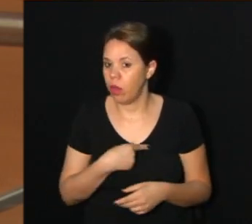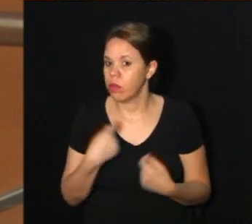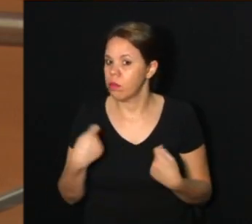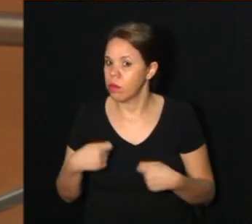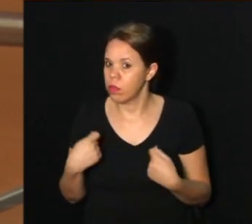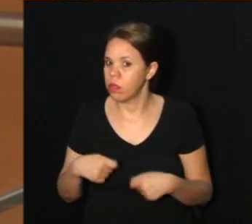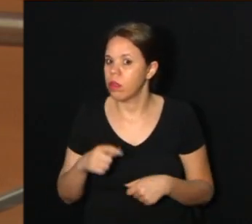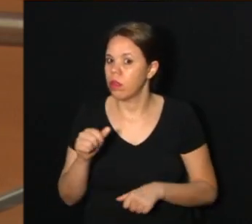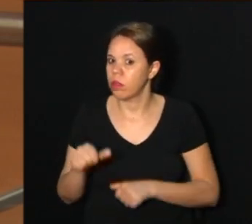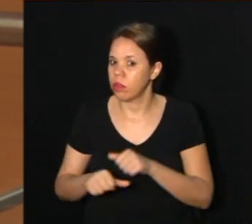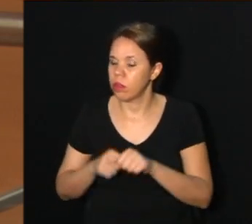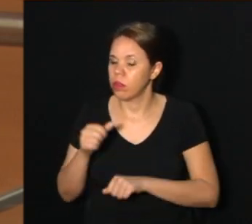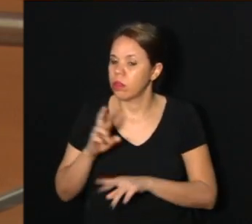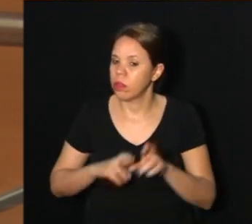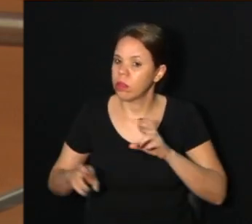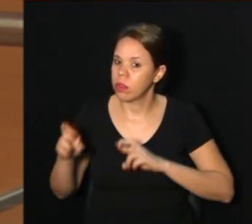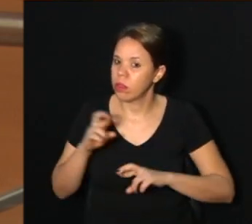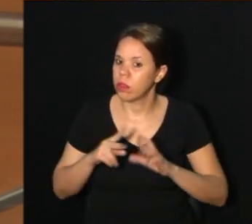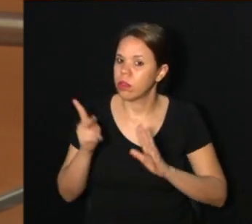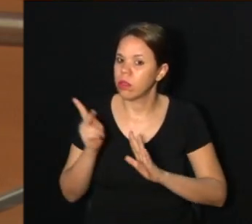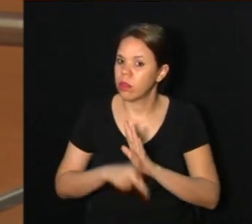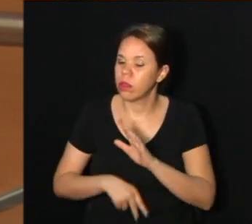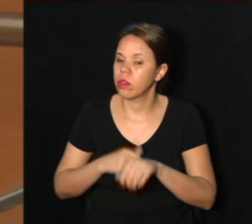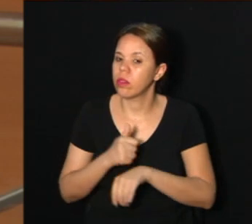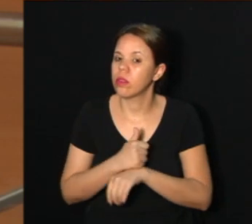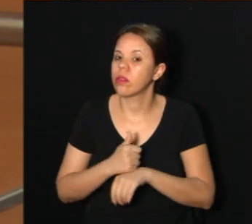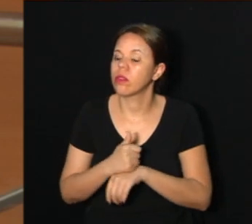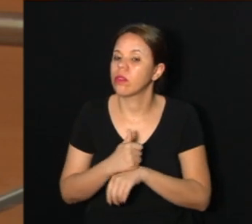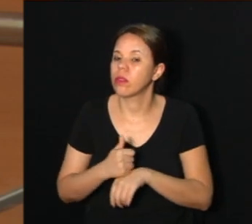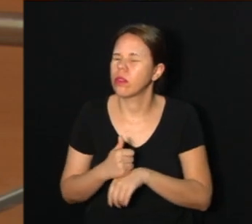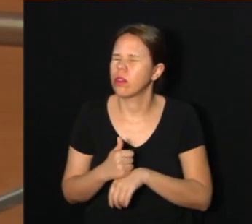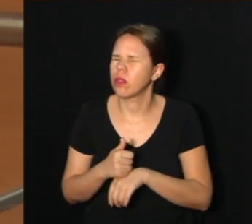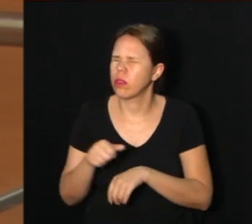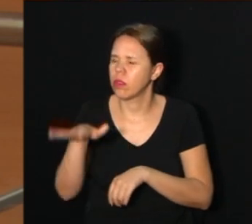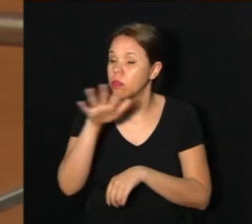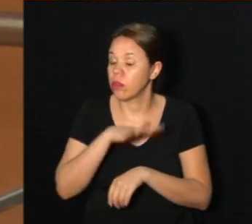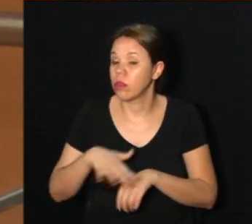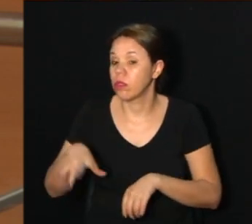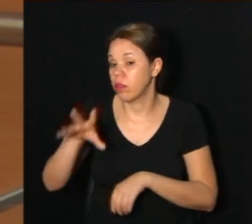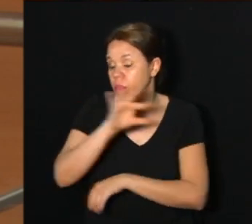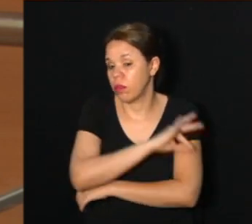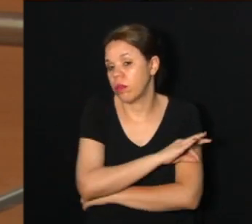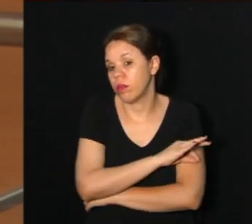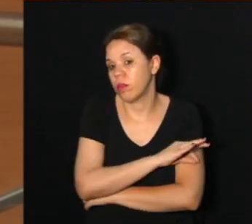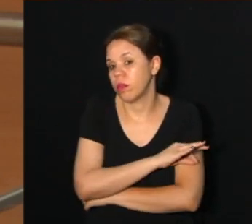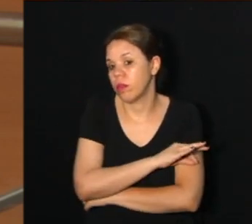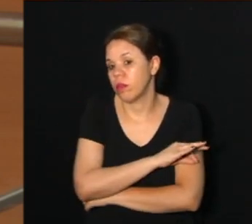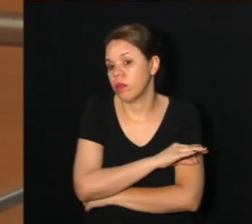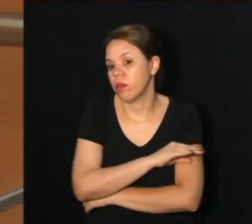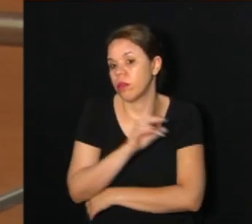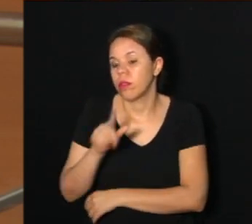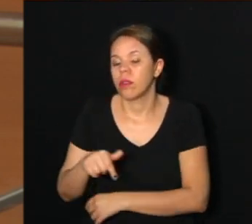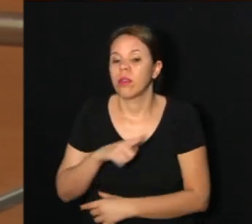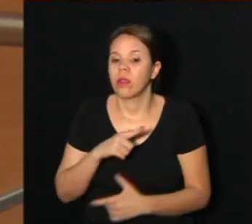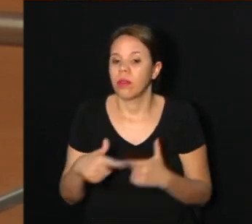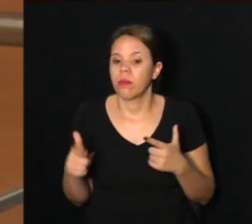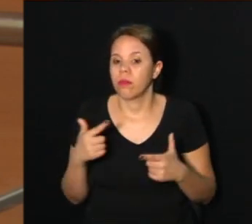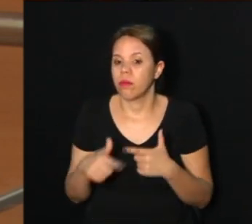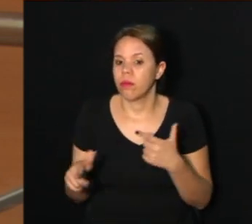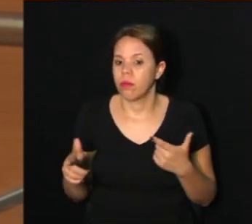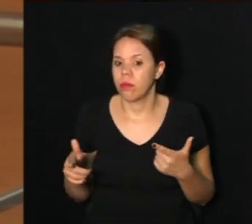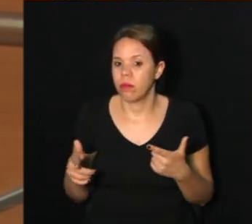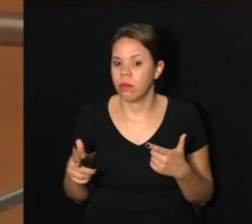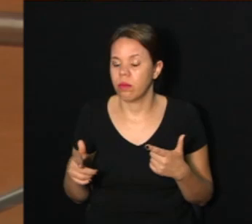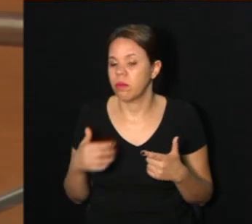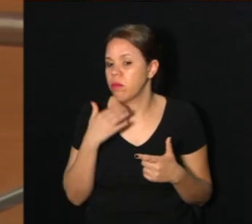precisamos alterar e revisar o plano de cargo geral da prefeitura. Porque é aí que nós temos problema.